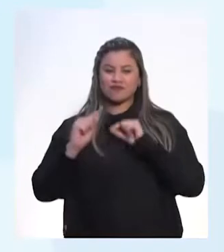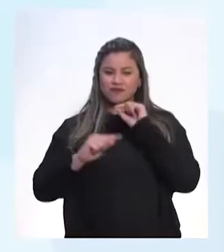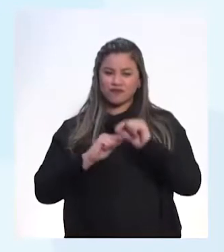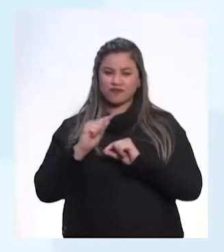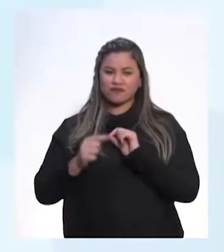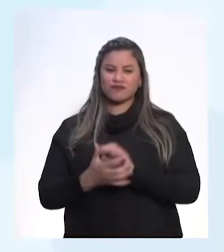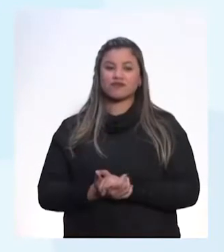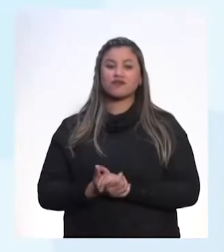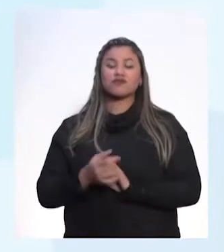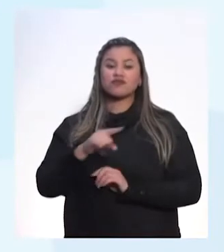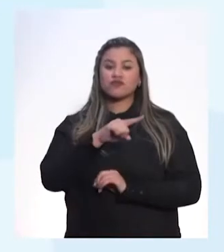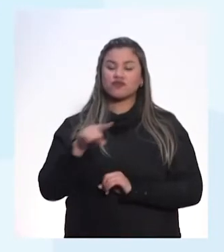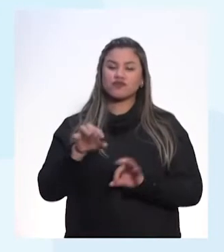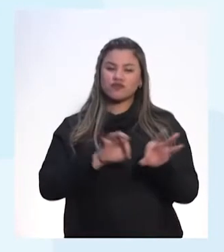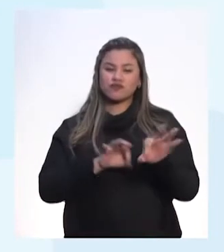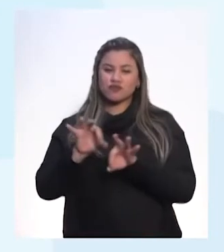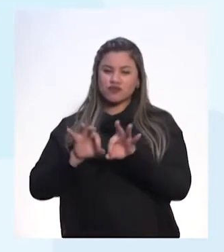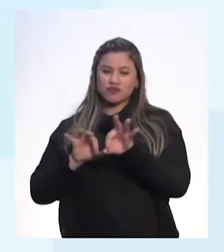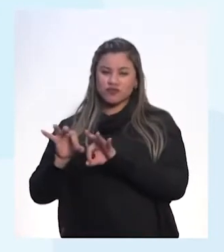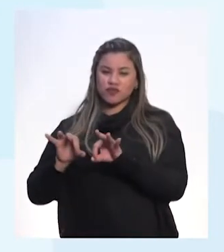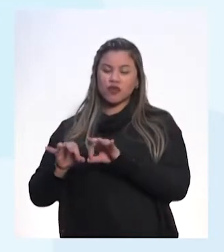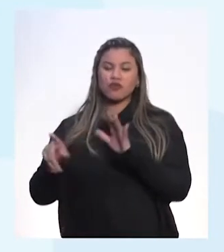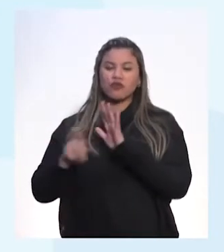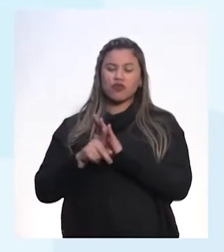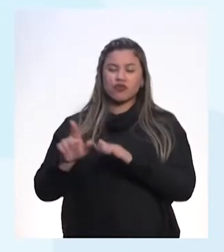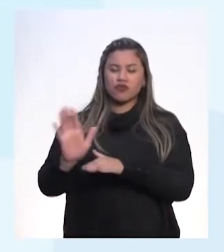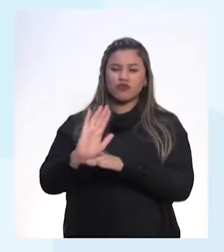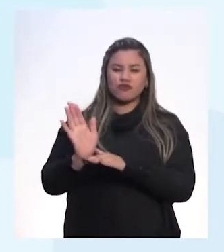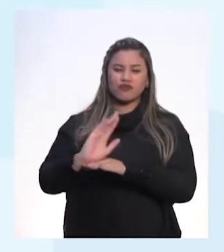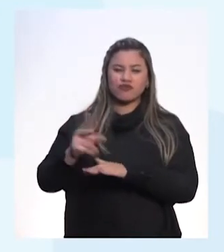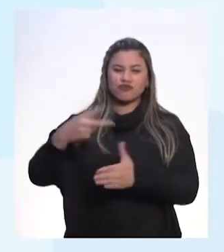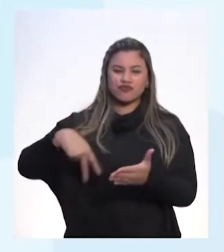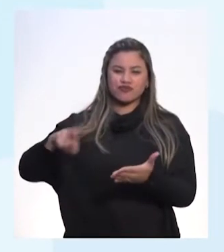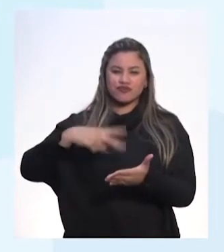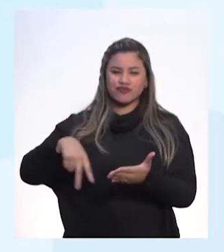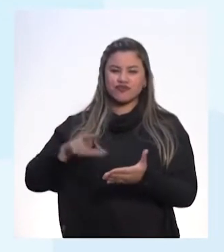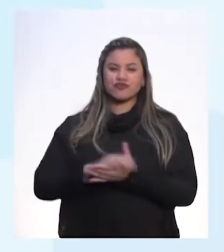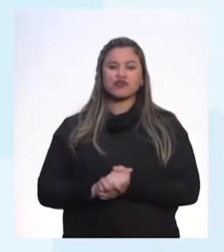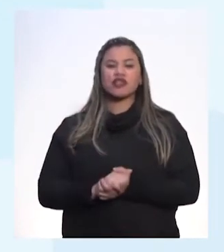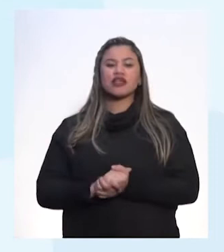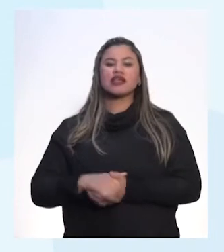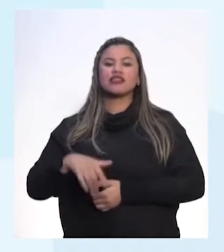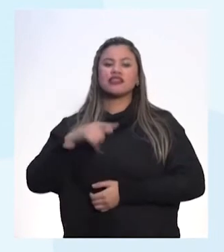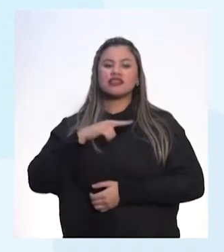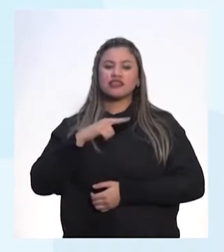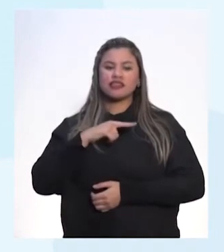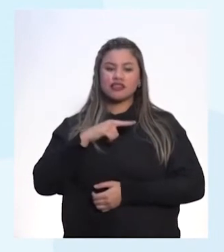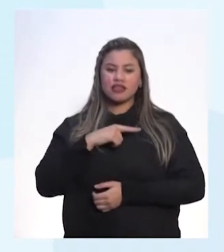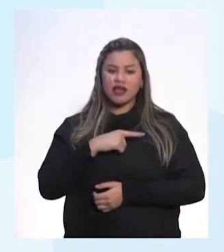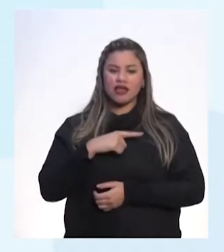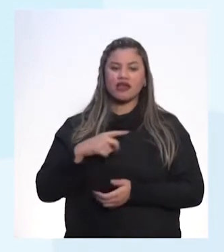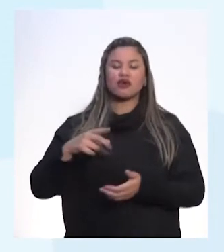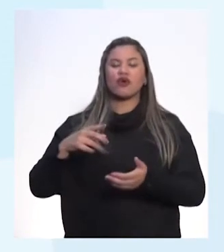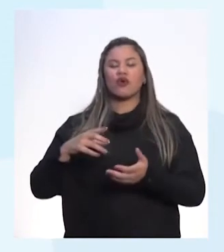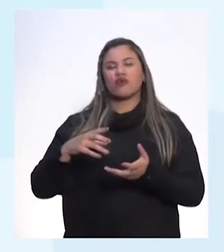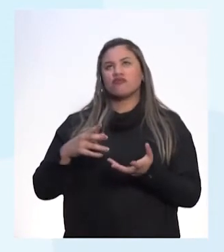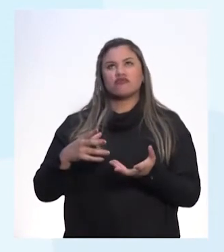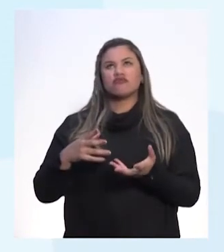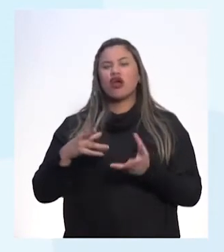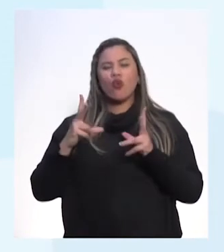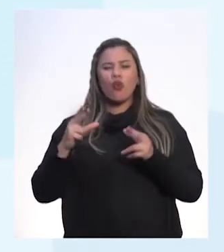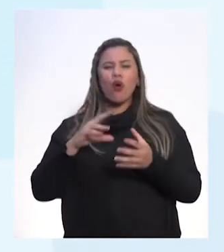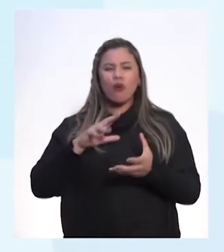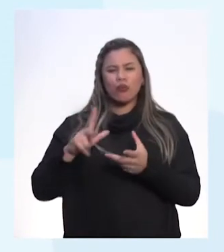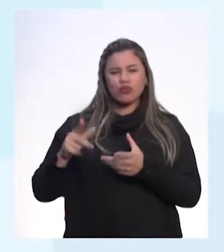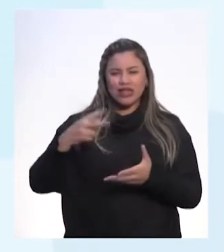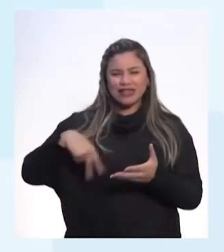Vamos tentar planejar uma mostra de filmes de dança. Vamos fomentar o acesso ao mundo da dança, né? E a